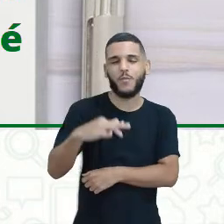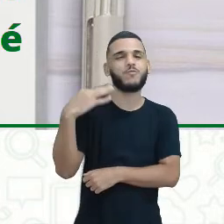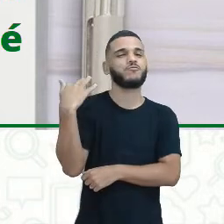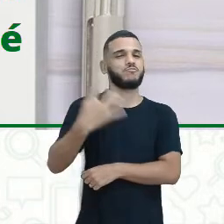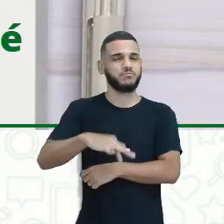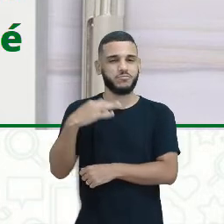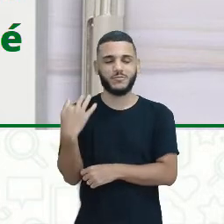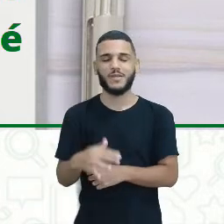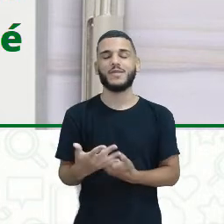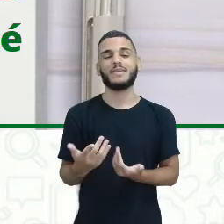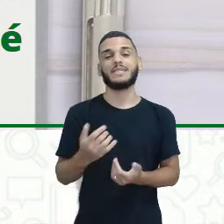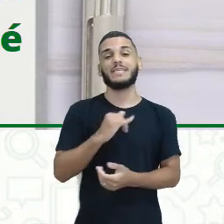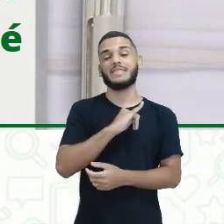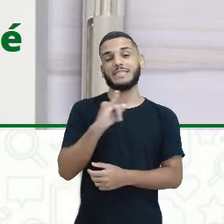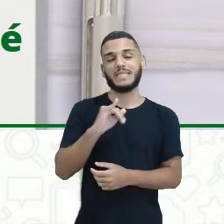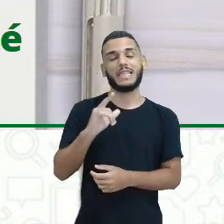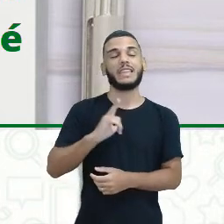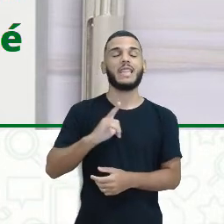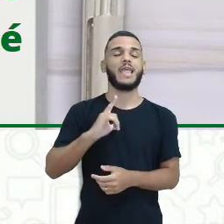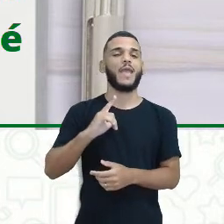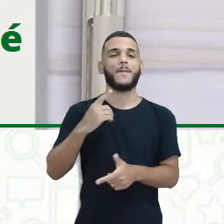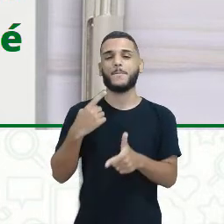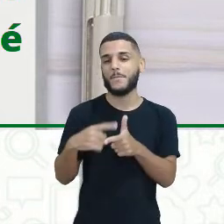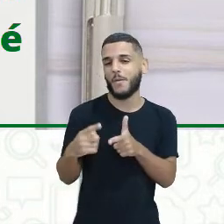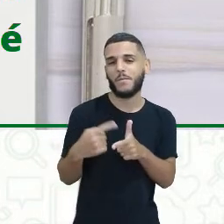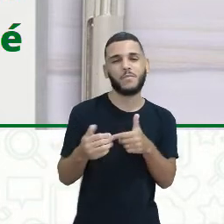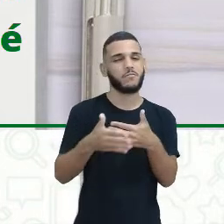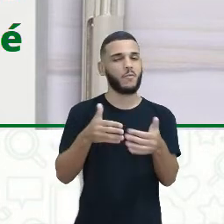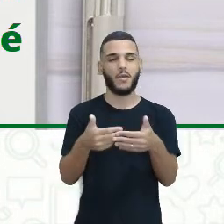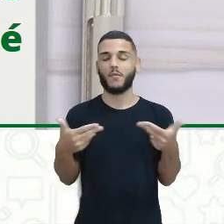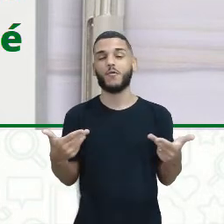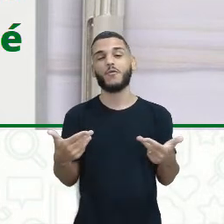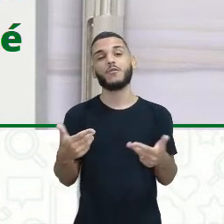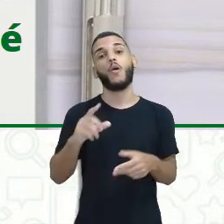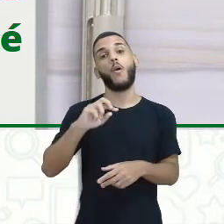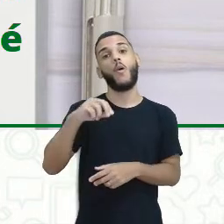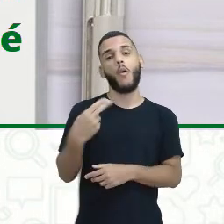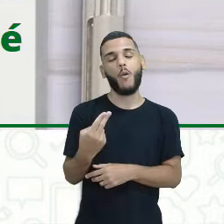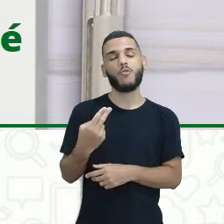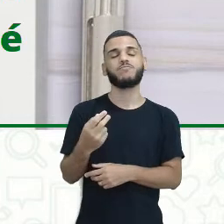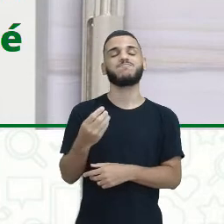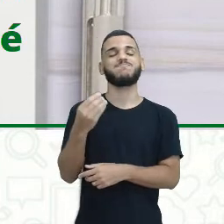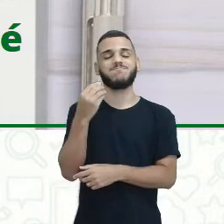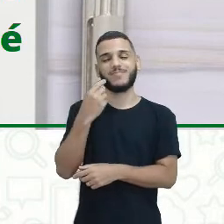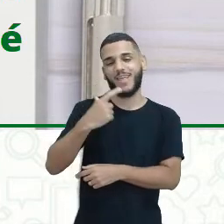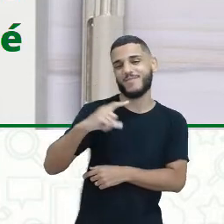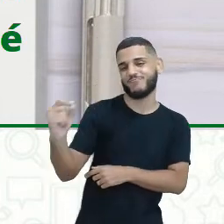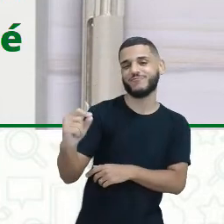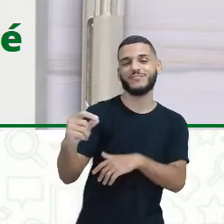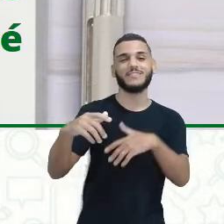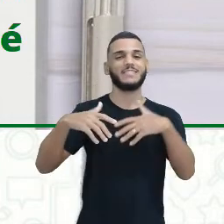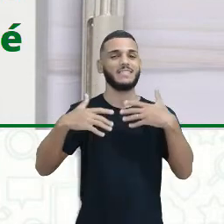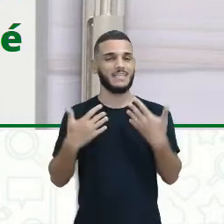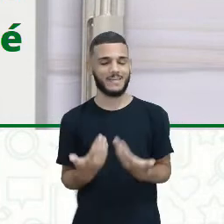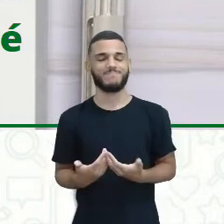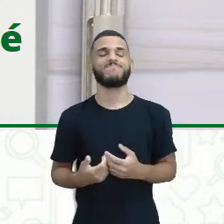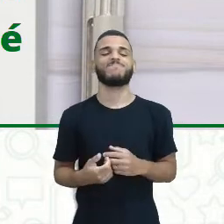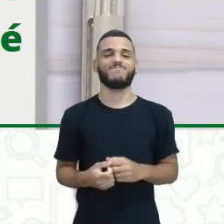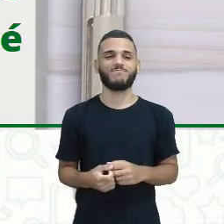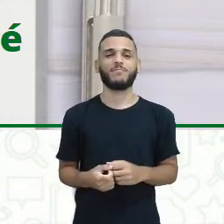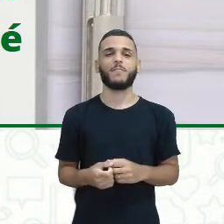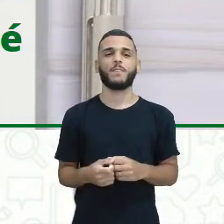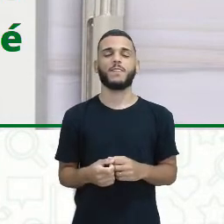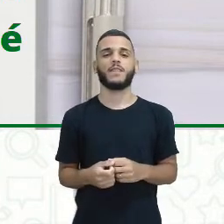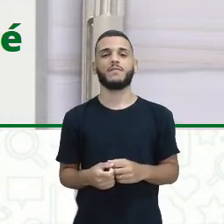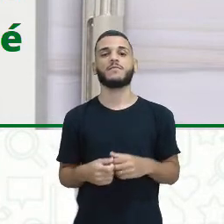castigados quando acontecia, né, desses escravos eles fugirem, né, para tentar se libertar ali daquela situação de